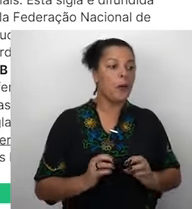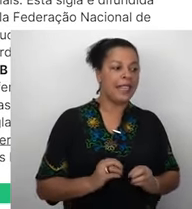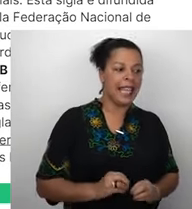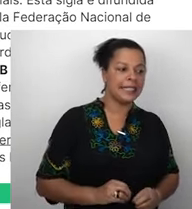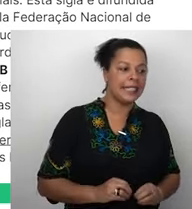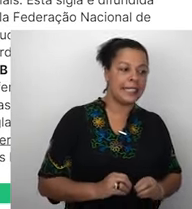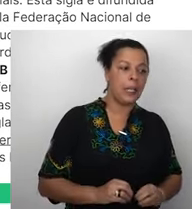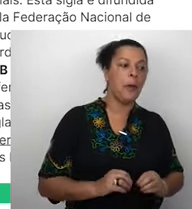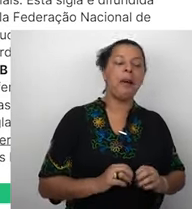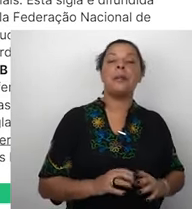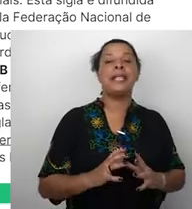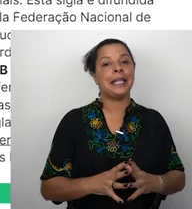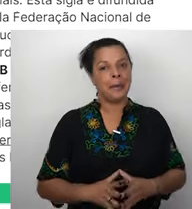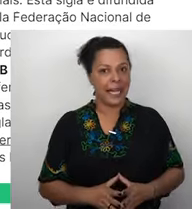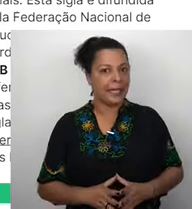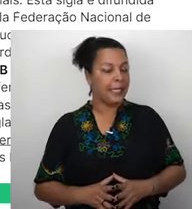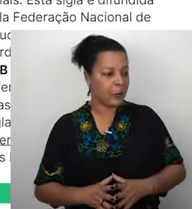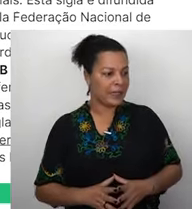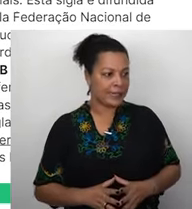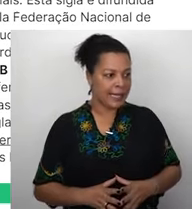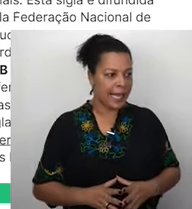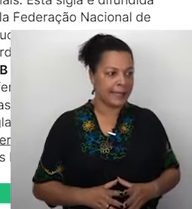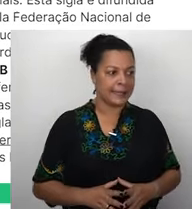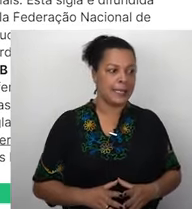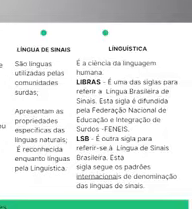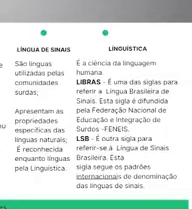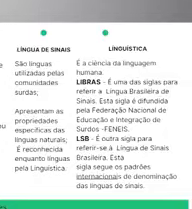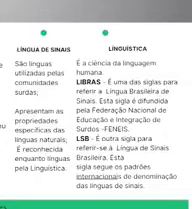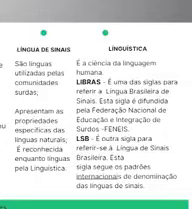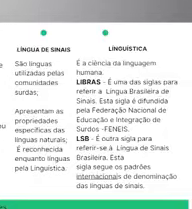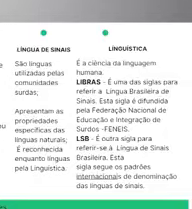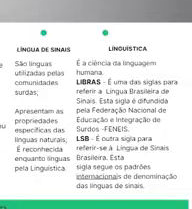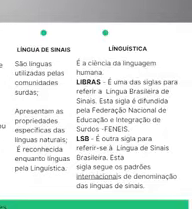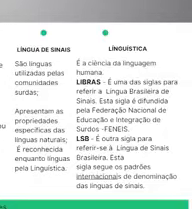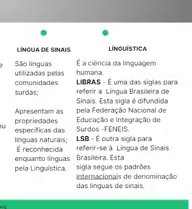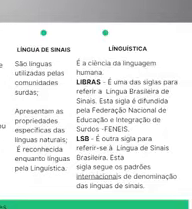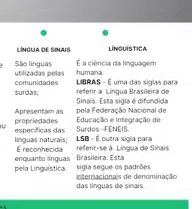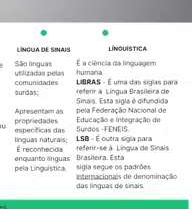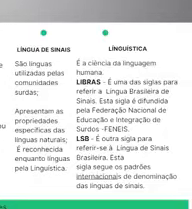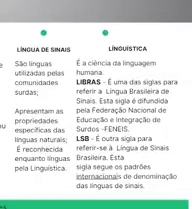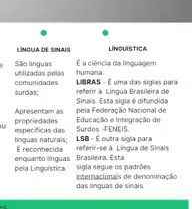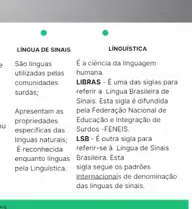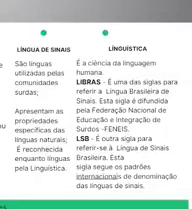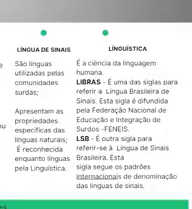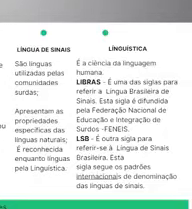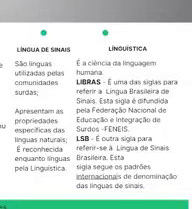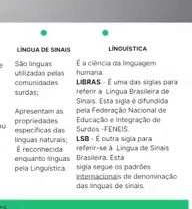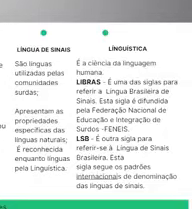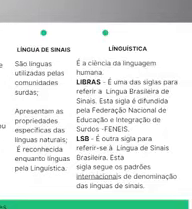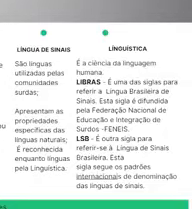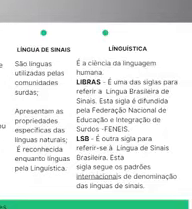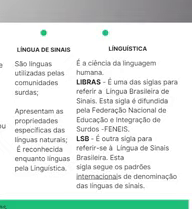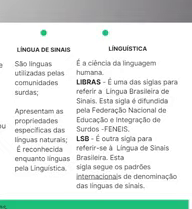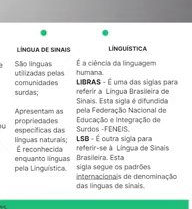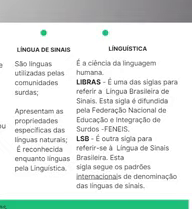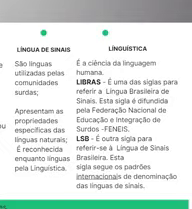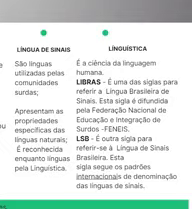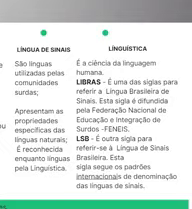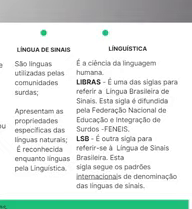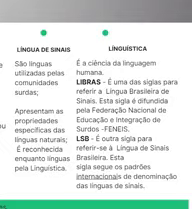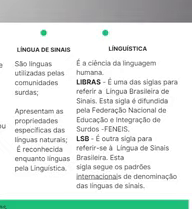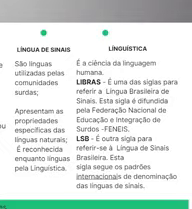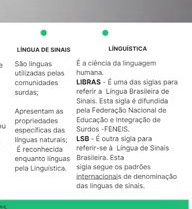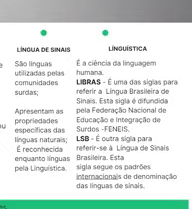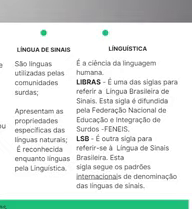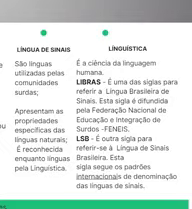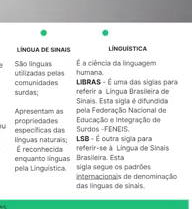língua, ou desta língua para uma determinada língua de sinais, ou seja, da língua oral para a língua de sinais, ou da língua de